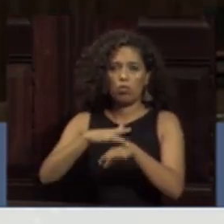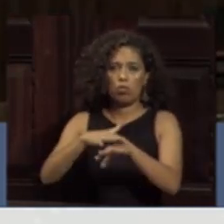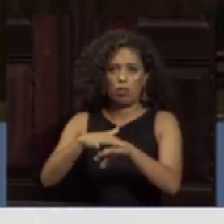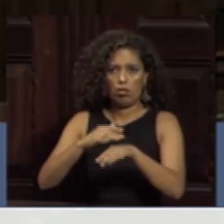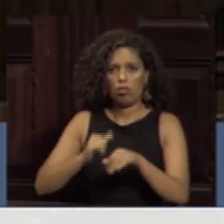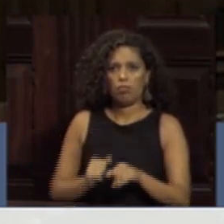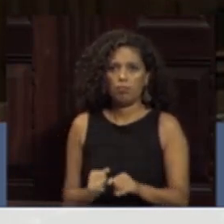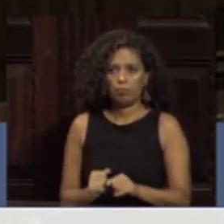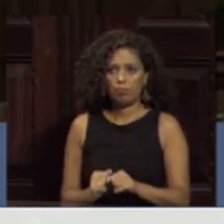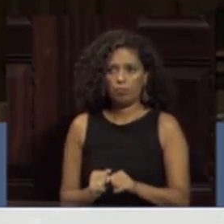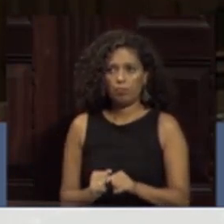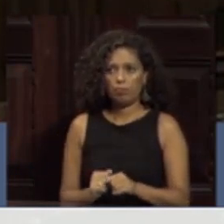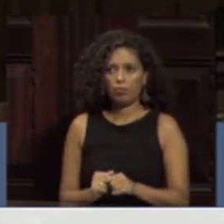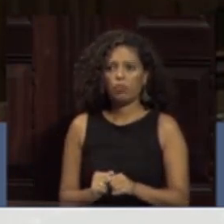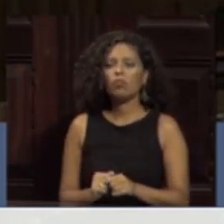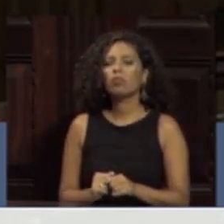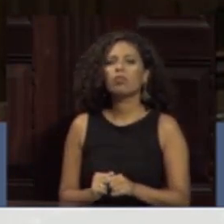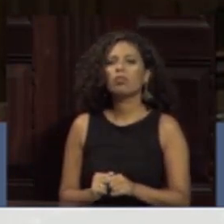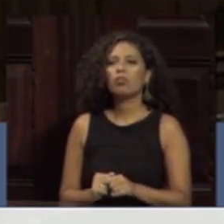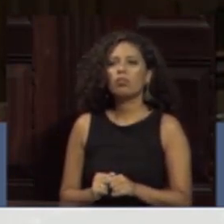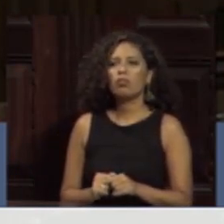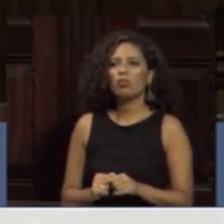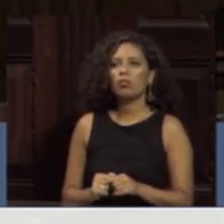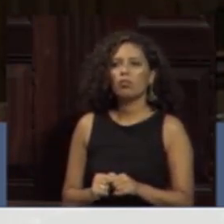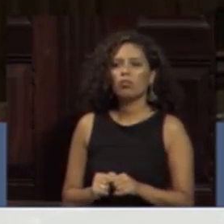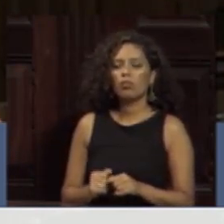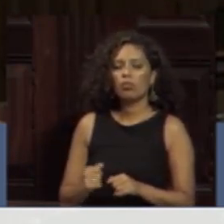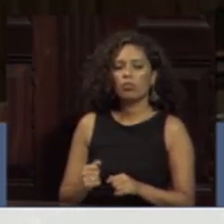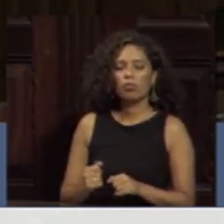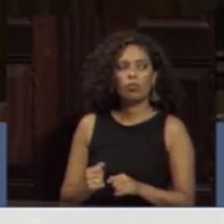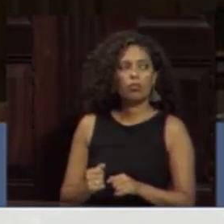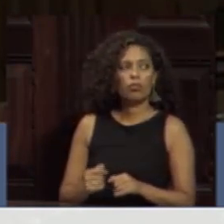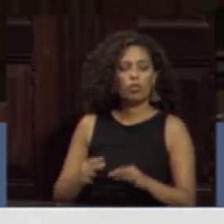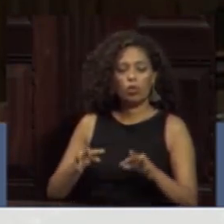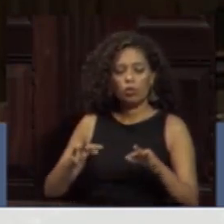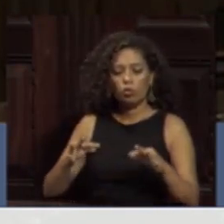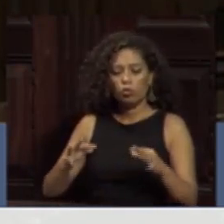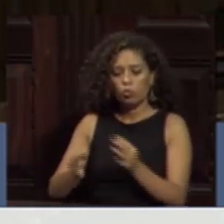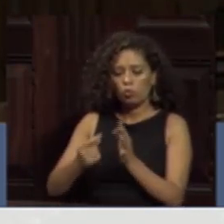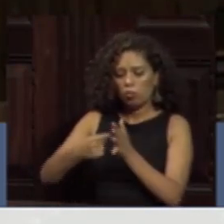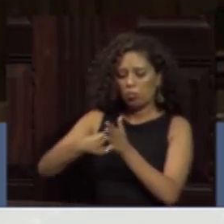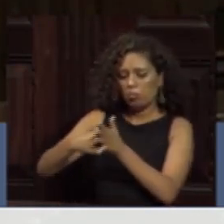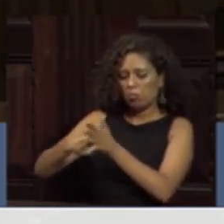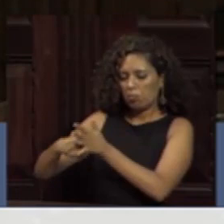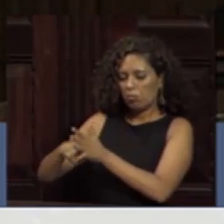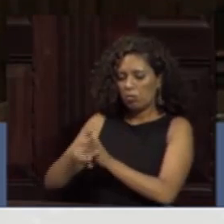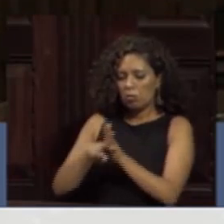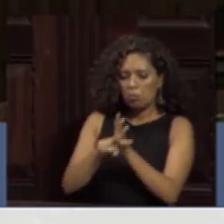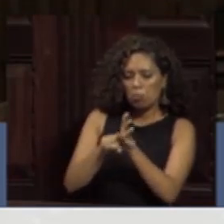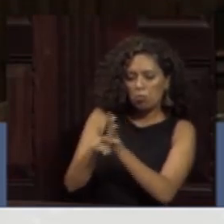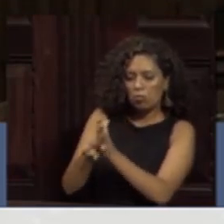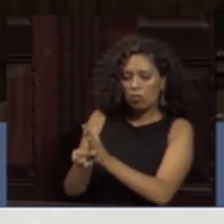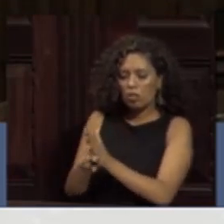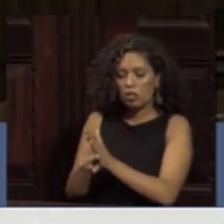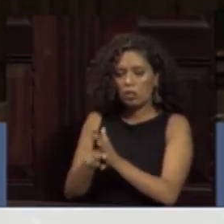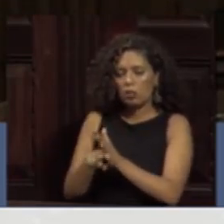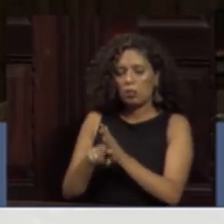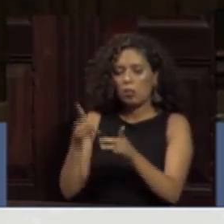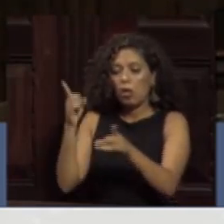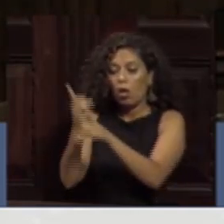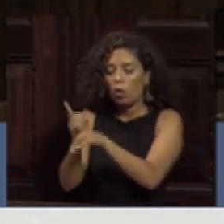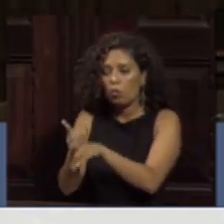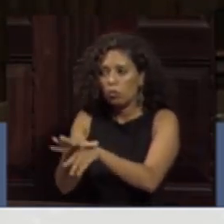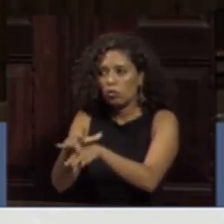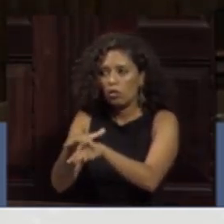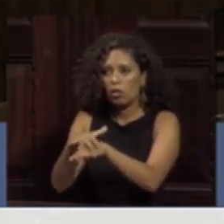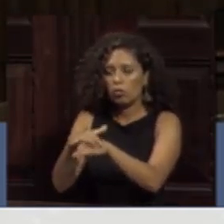assim, os métodos de diagnóstico que permitem que a doença seja detectada